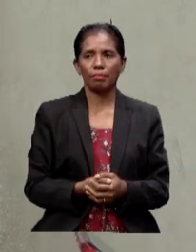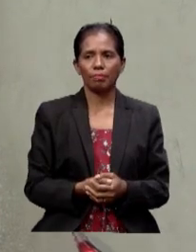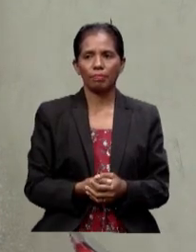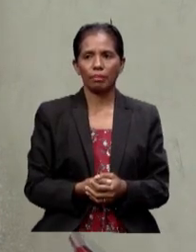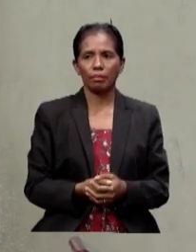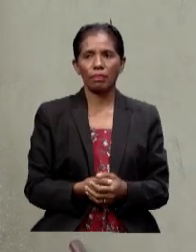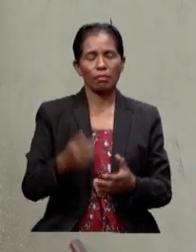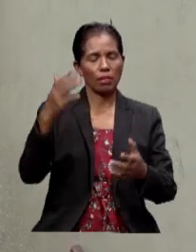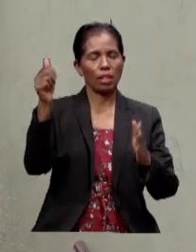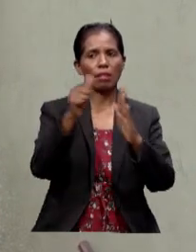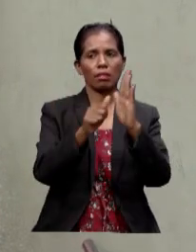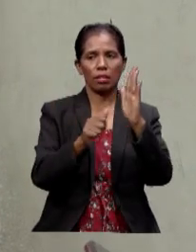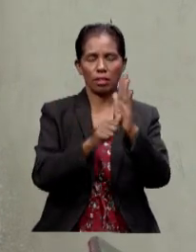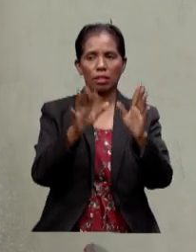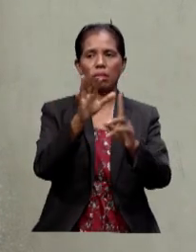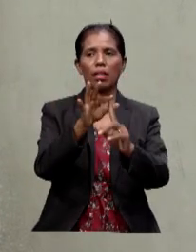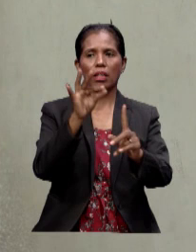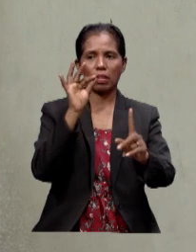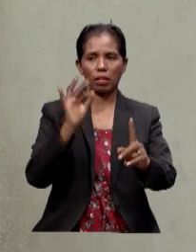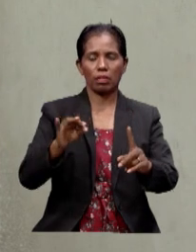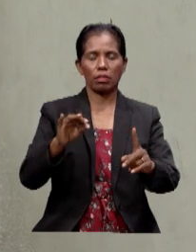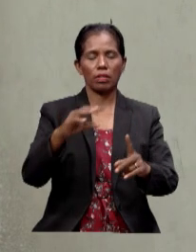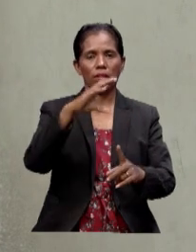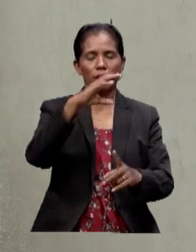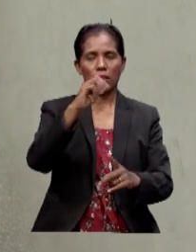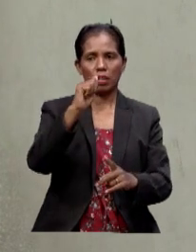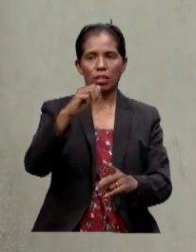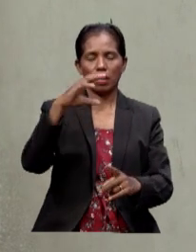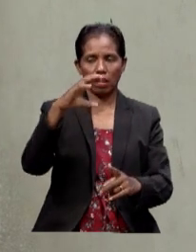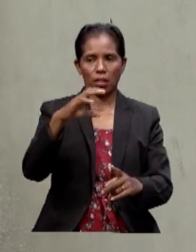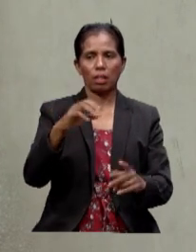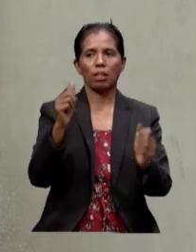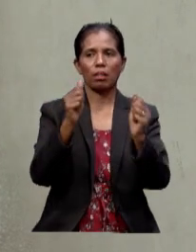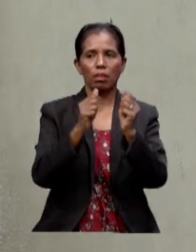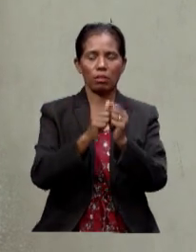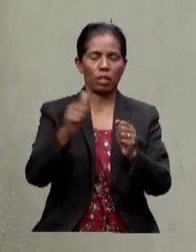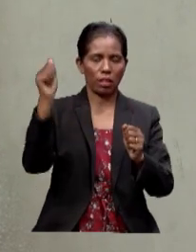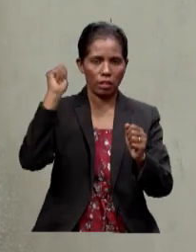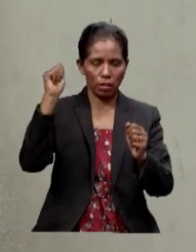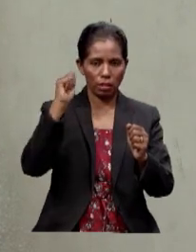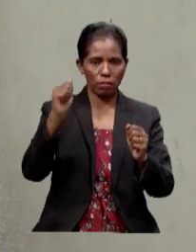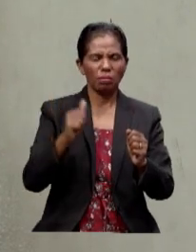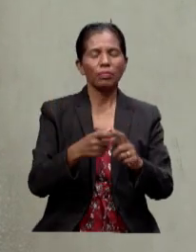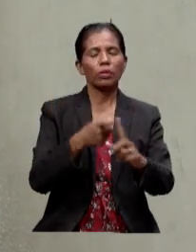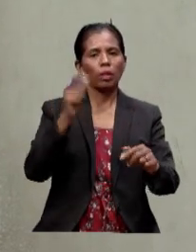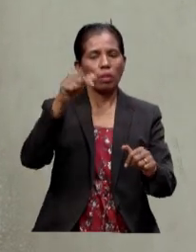a agenda ba eleição comissário CAC, o candidato nebe que mais governo,